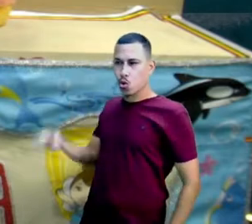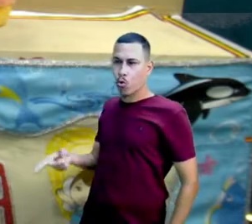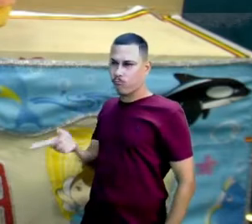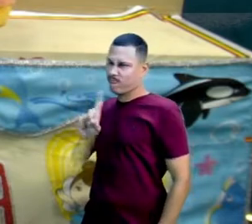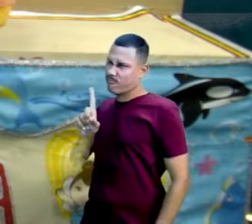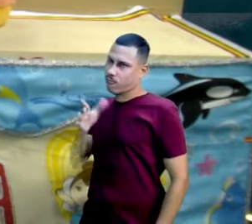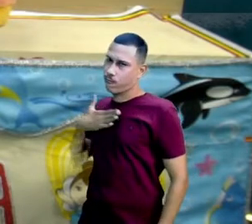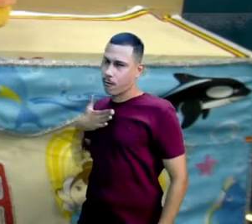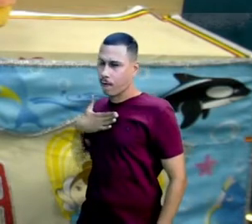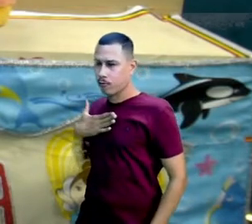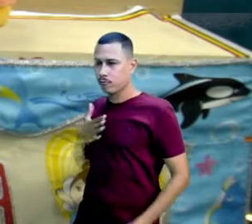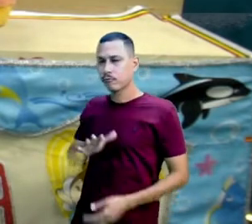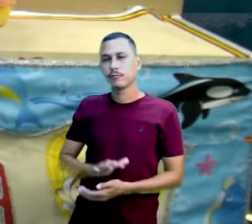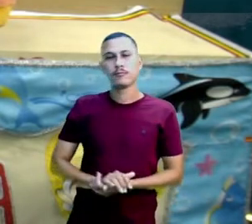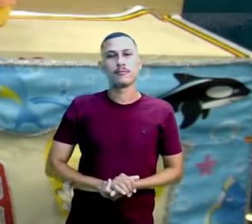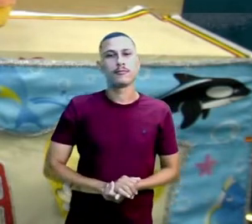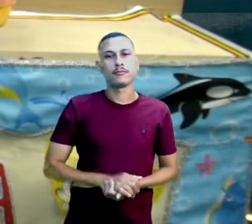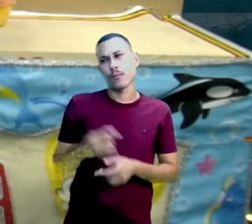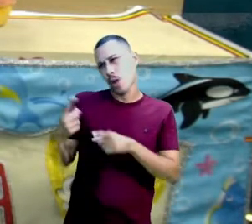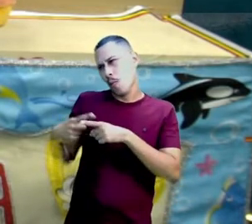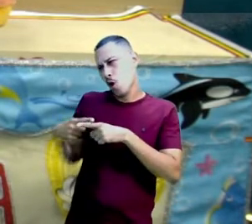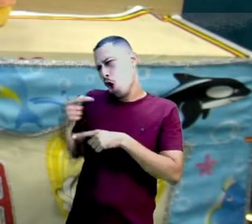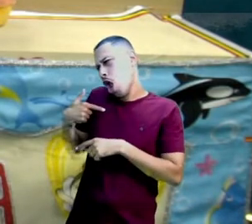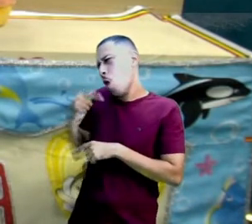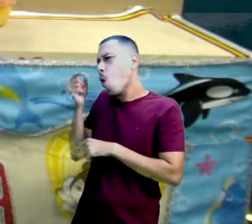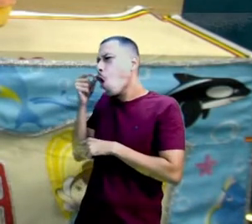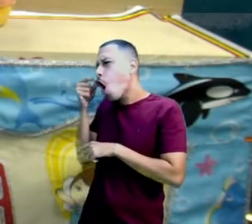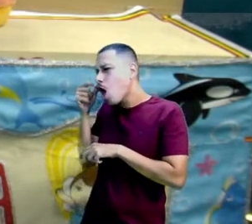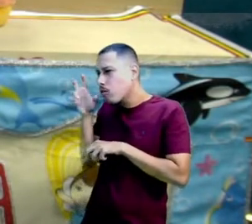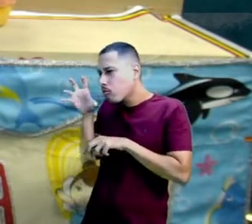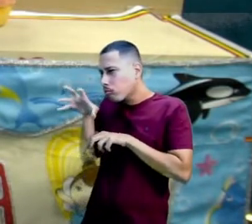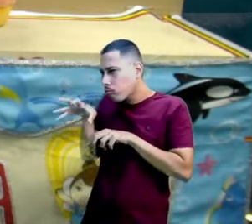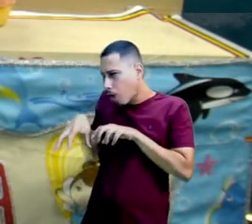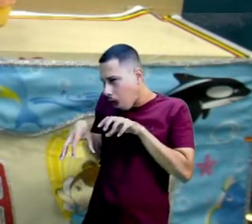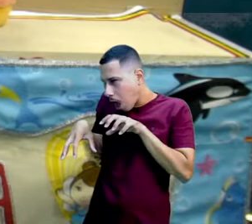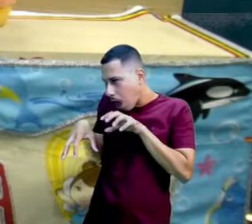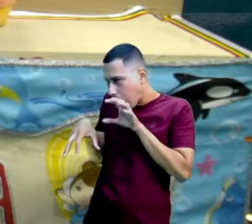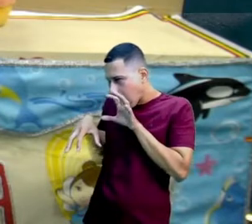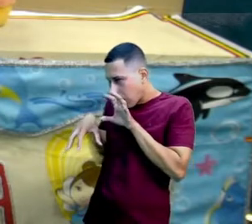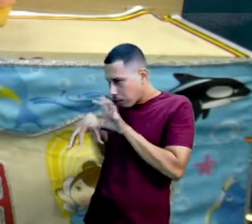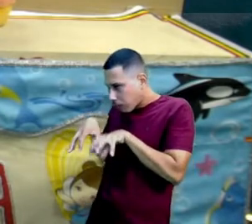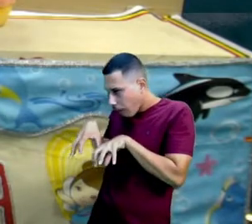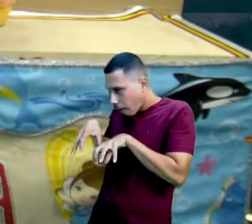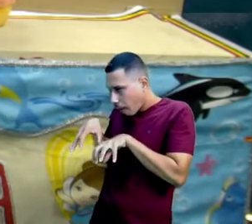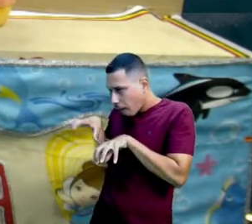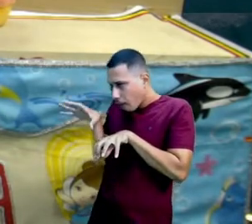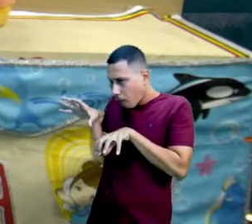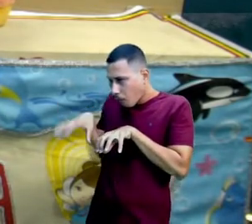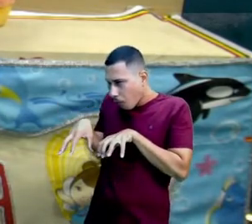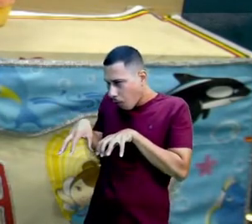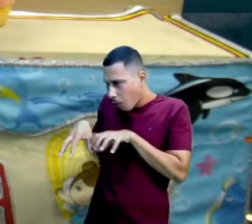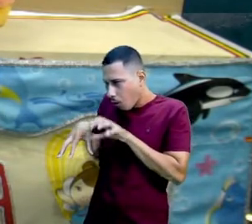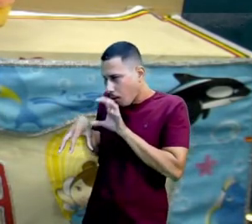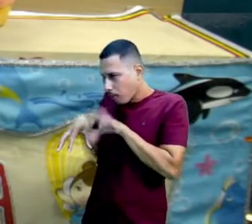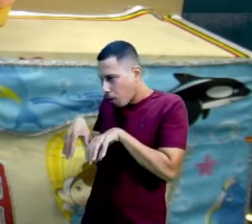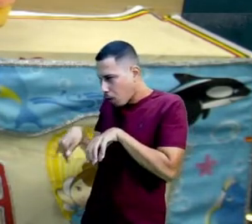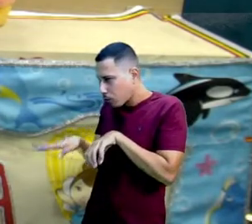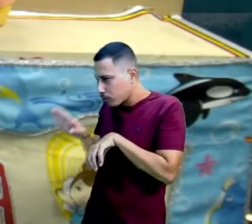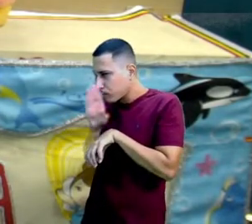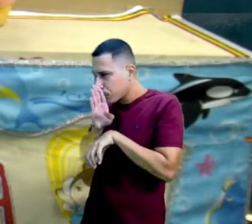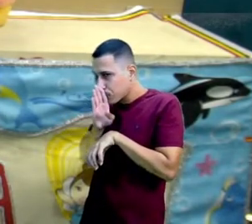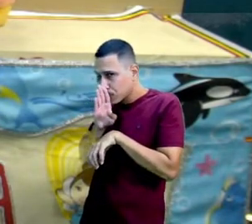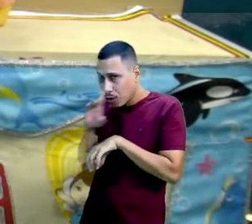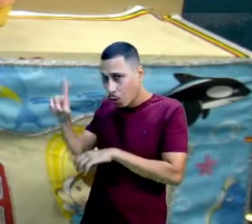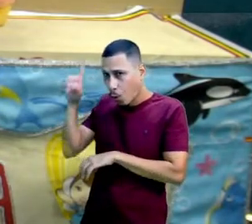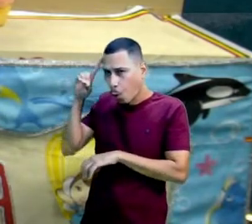ver. Né? Porque ele é pequenininho, chegando de noite... Os donos da casa não iam ver. Ele foi o que